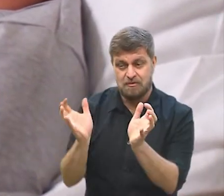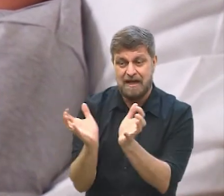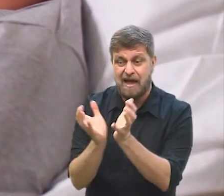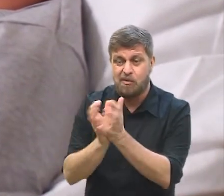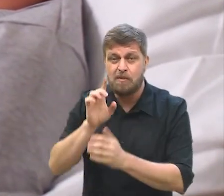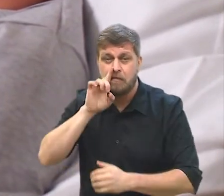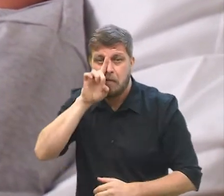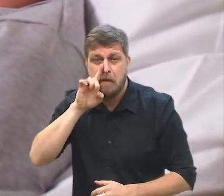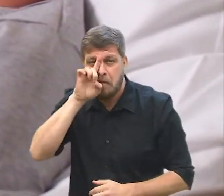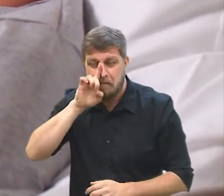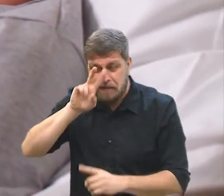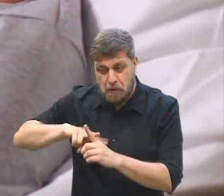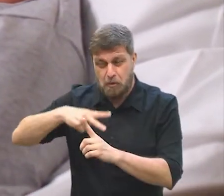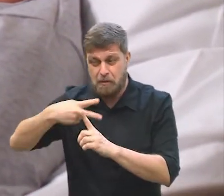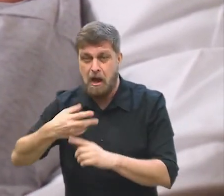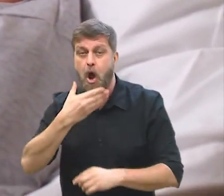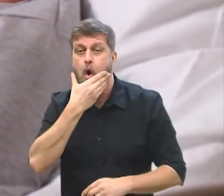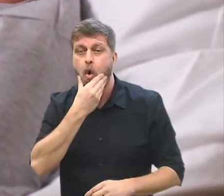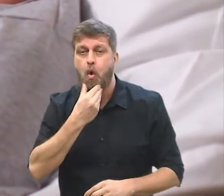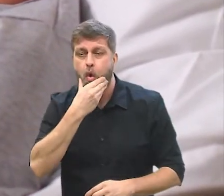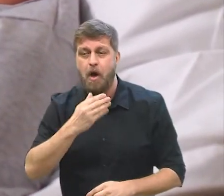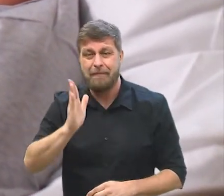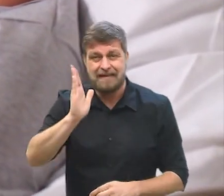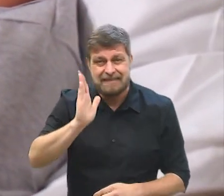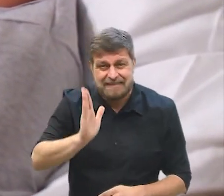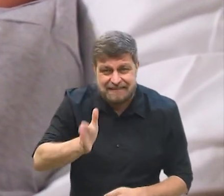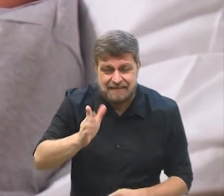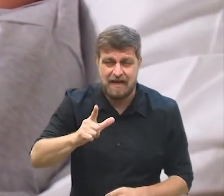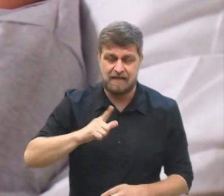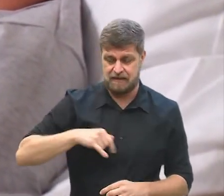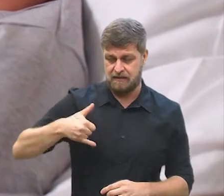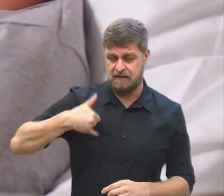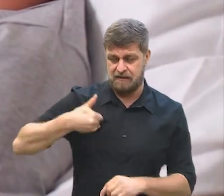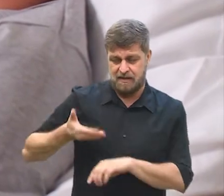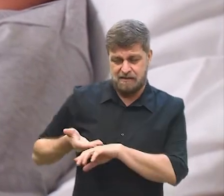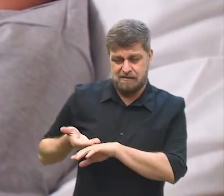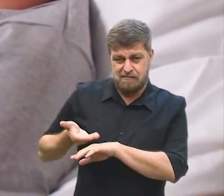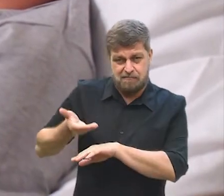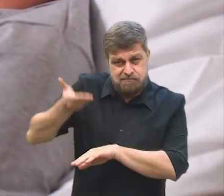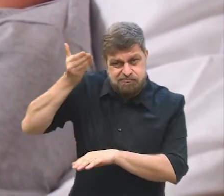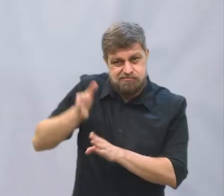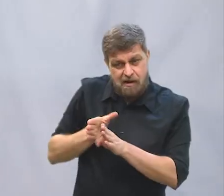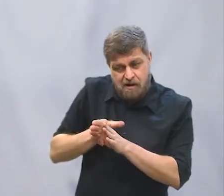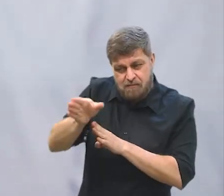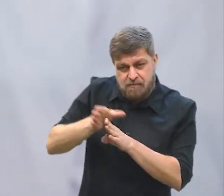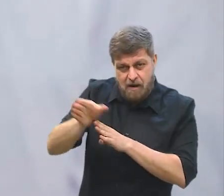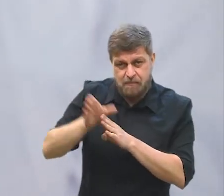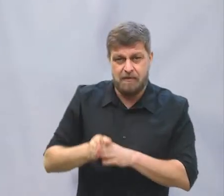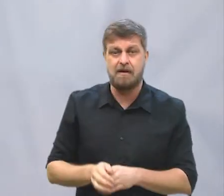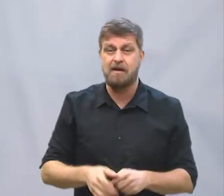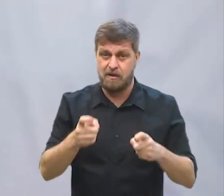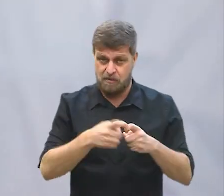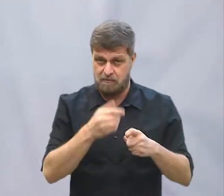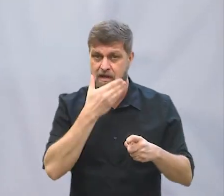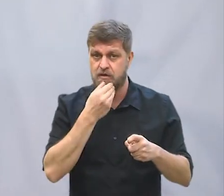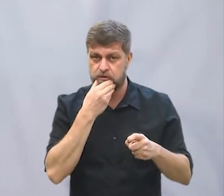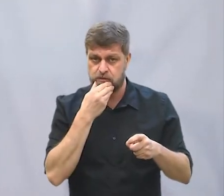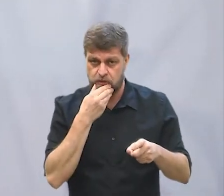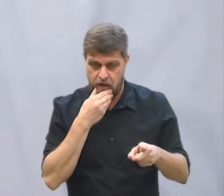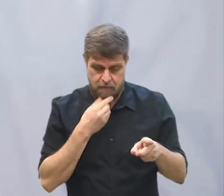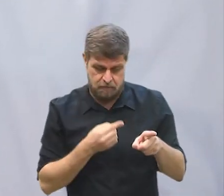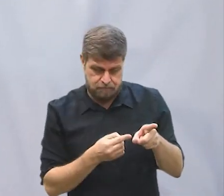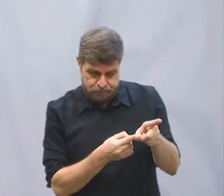no mês Novembro Azul, que é o mês de conscientização do câncer de próstata. Até é bom a gente dar esse recado. A senhora também falou sobre uma cirurgia,